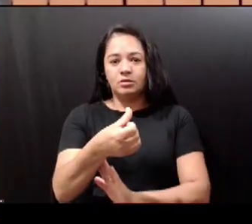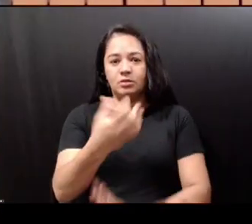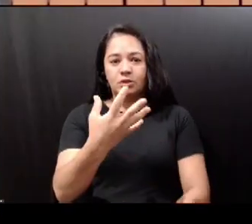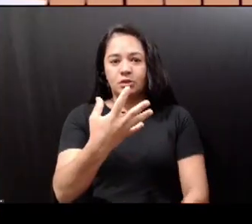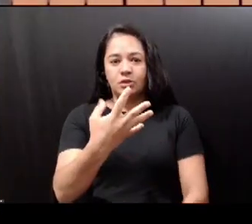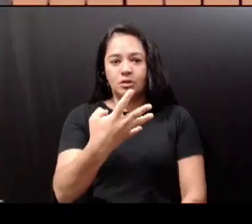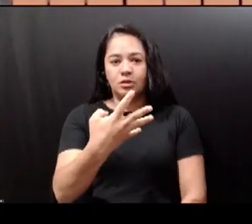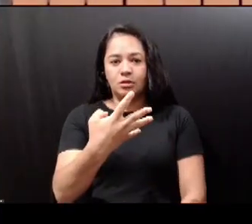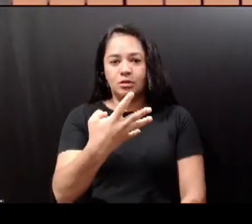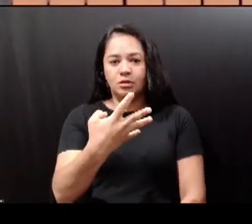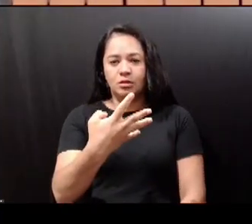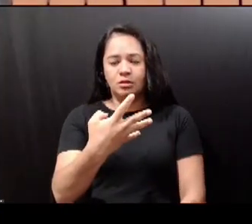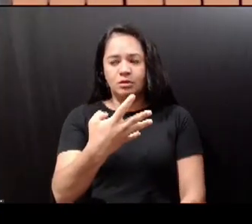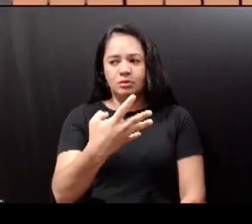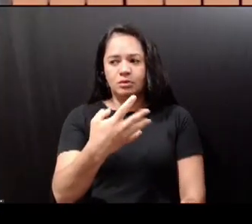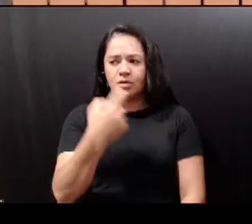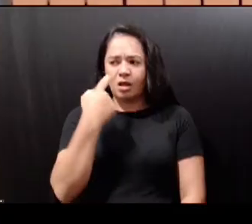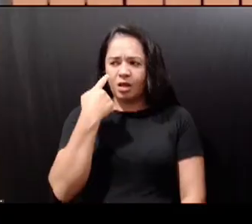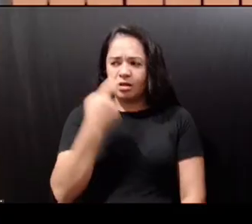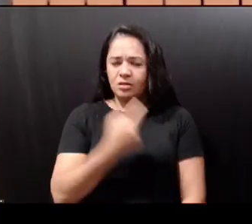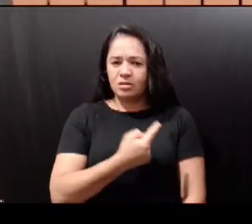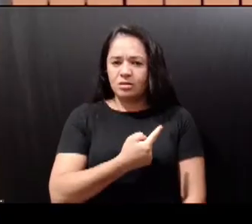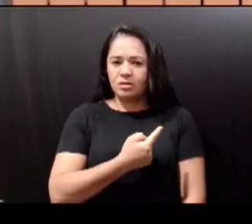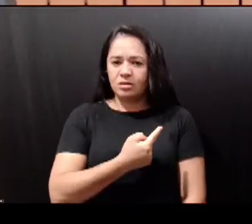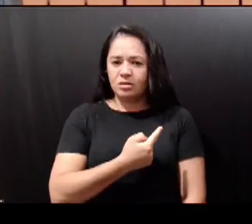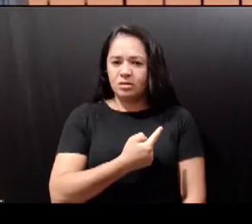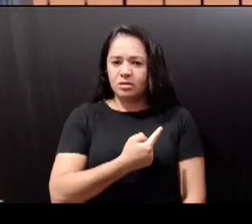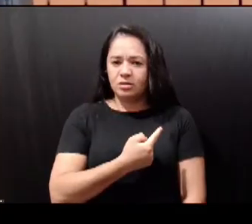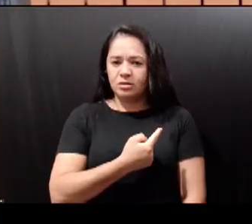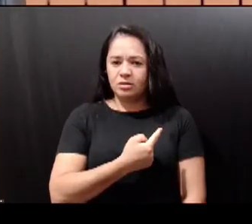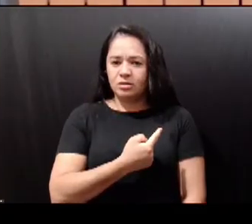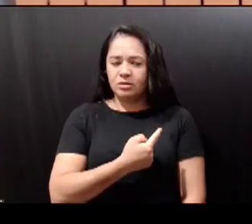essa, né, senhor? Essa é a lei.